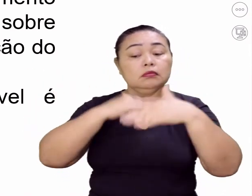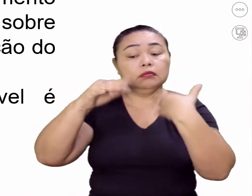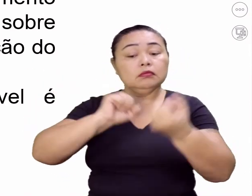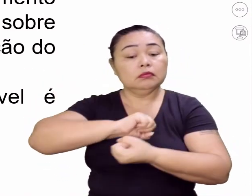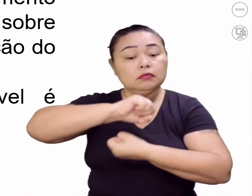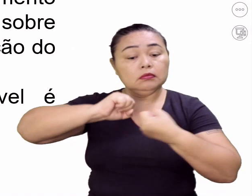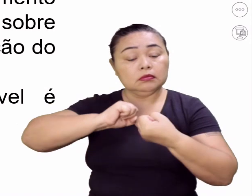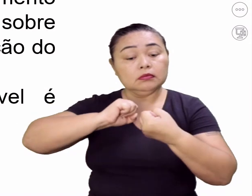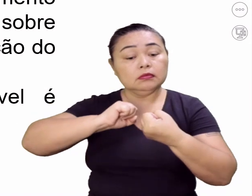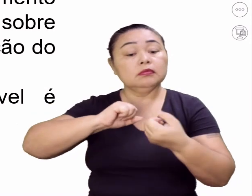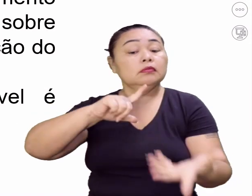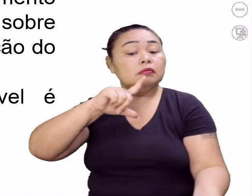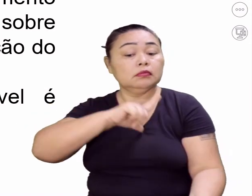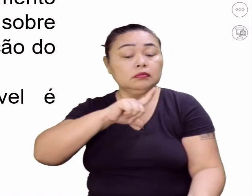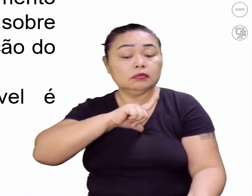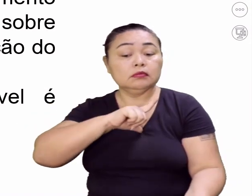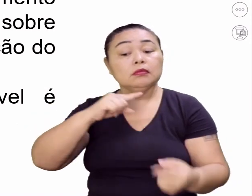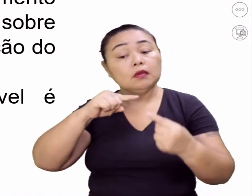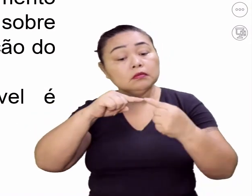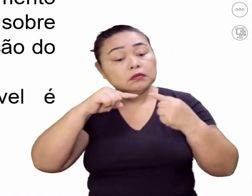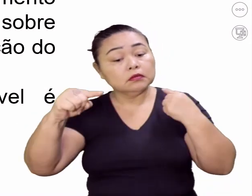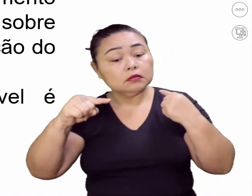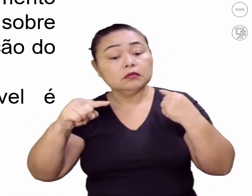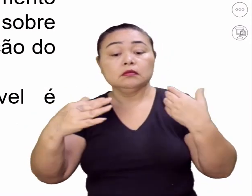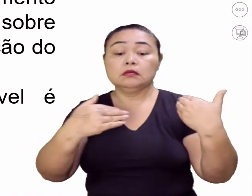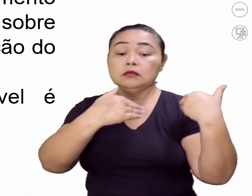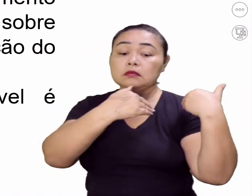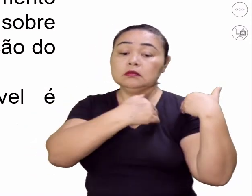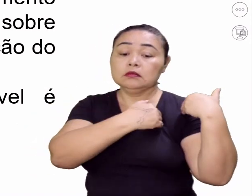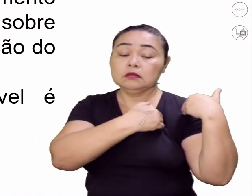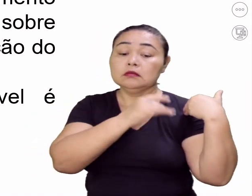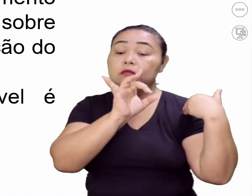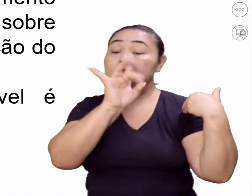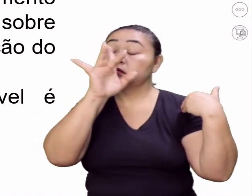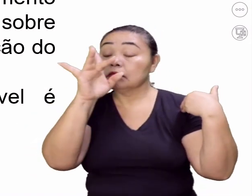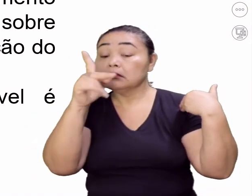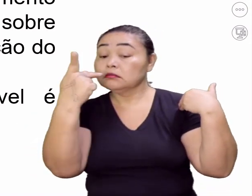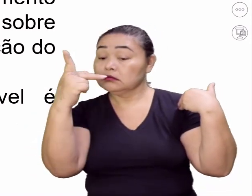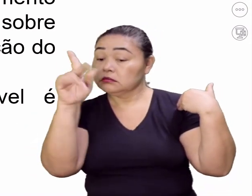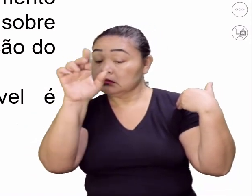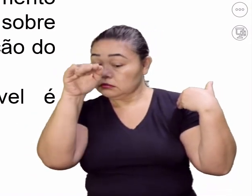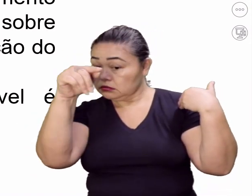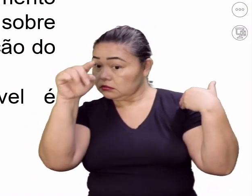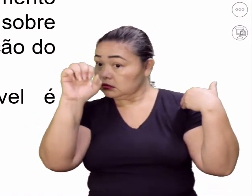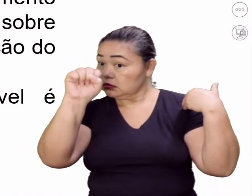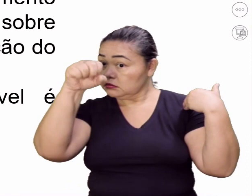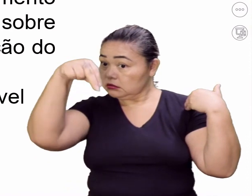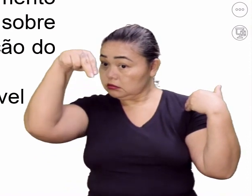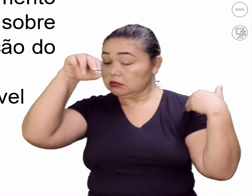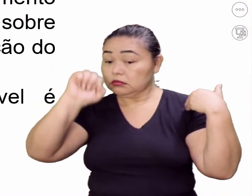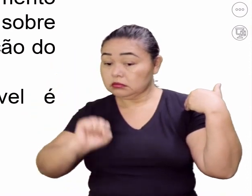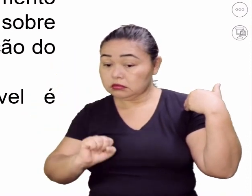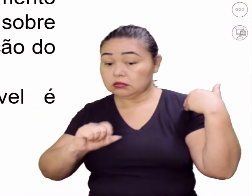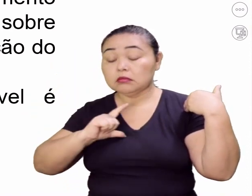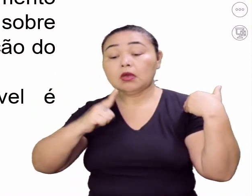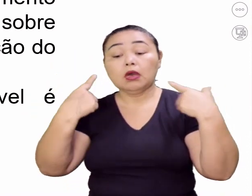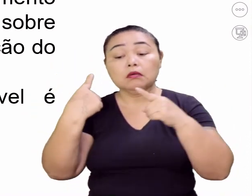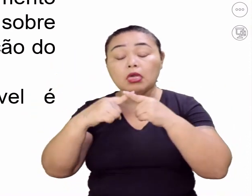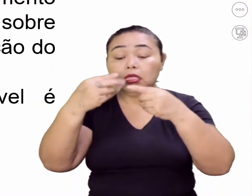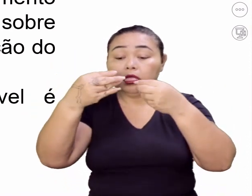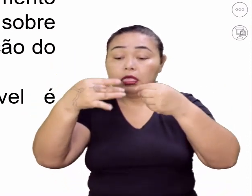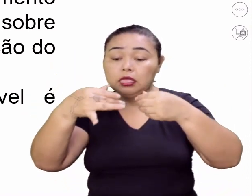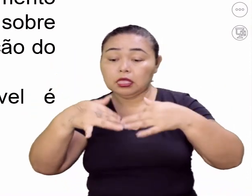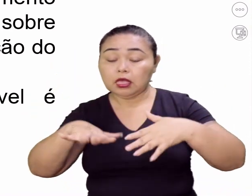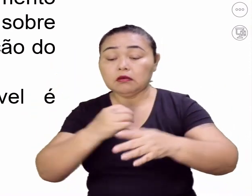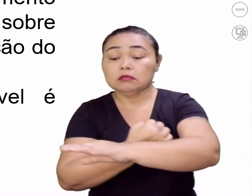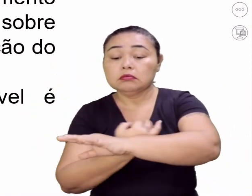desenvolvimento sustentável, ainda que discordem sobre a responsabilidade de cada parte na degradação do meio ambiente,